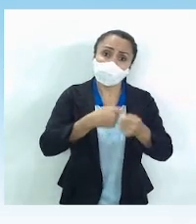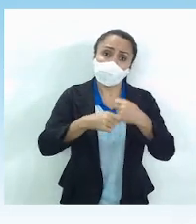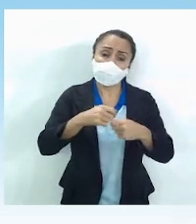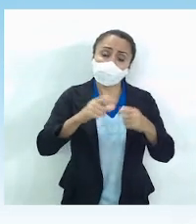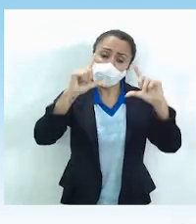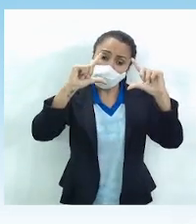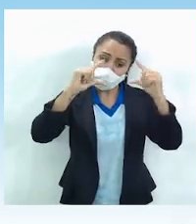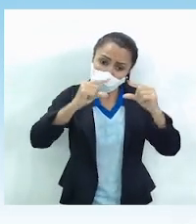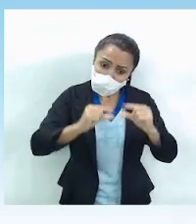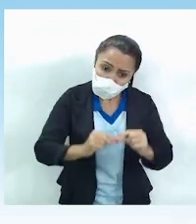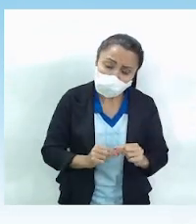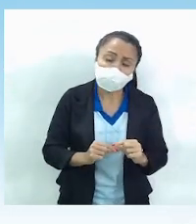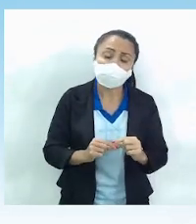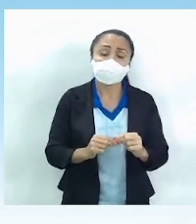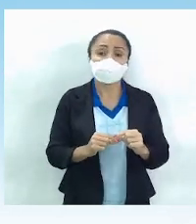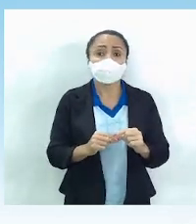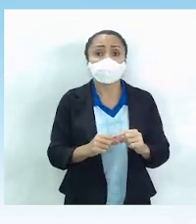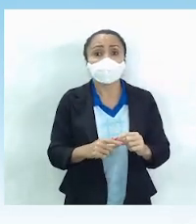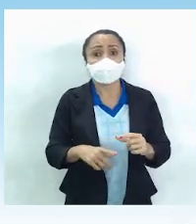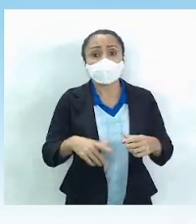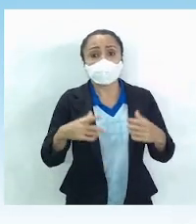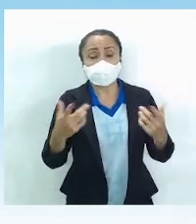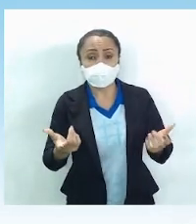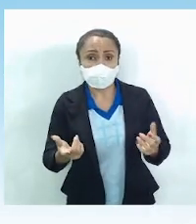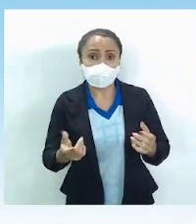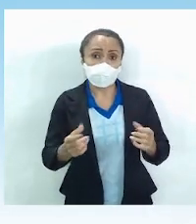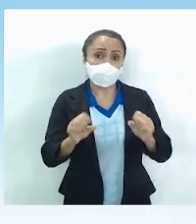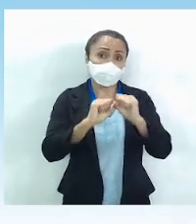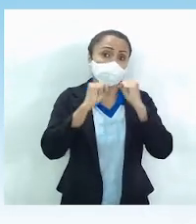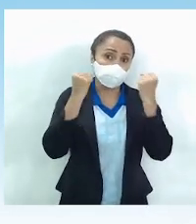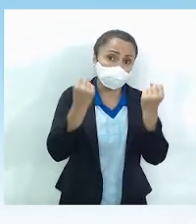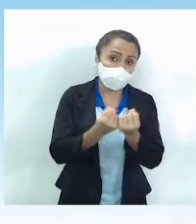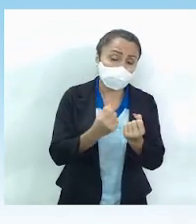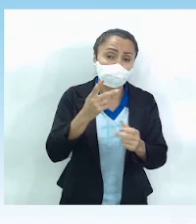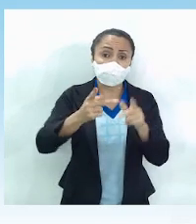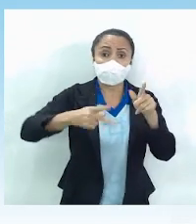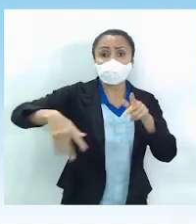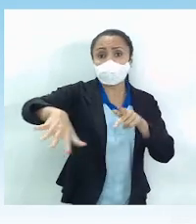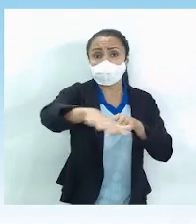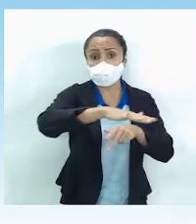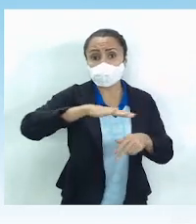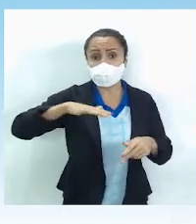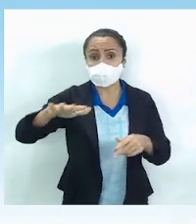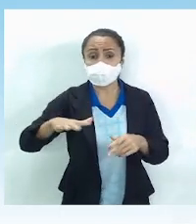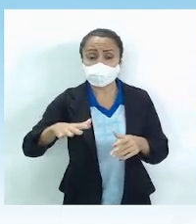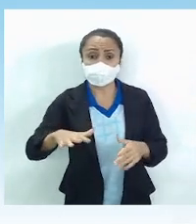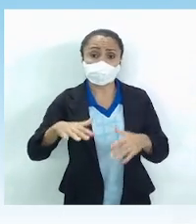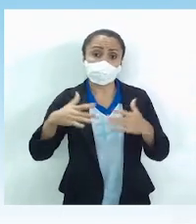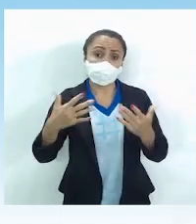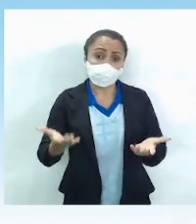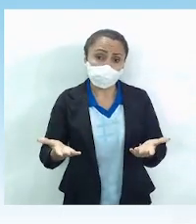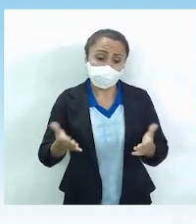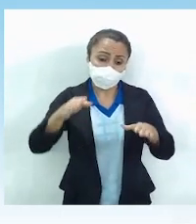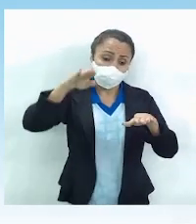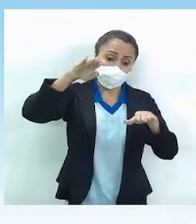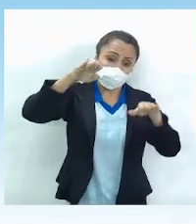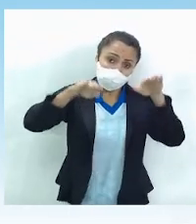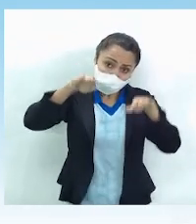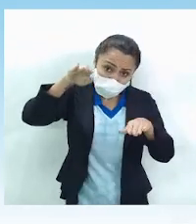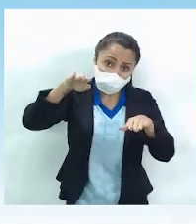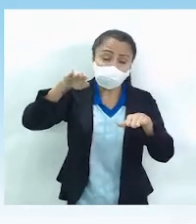mundial, que têm uma condição socioeconômica da sua população de uma forma muito